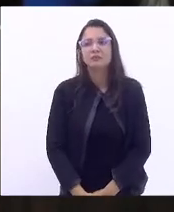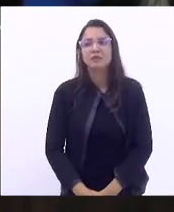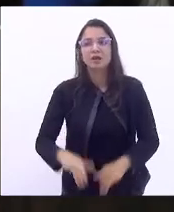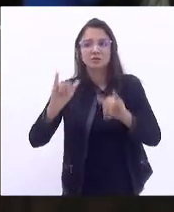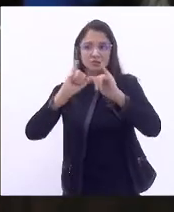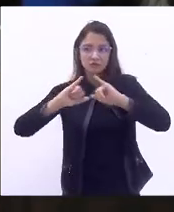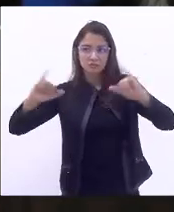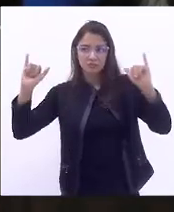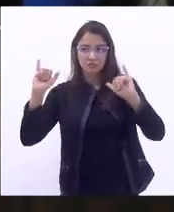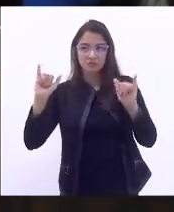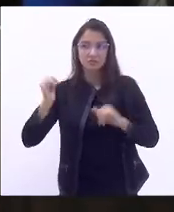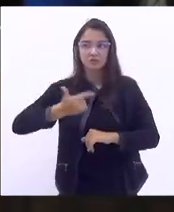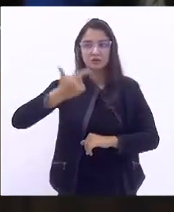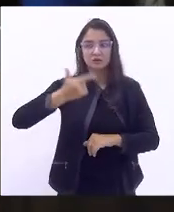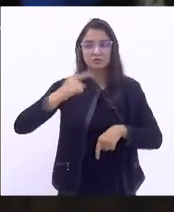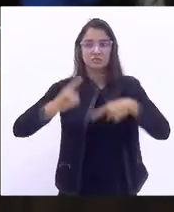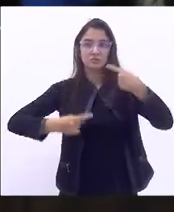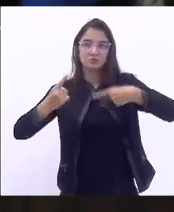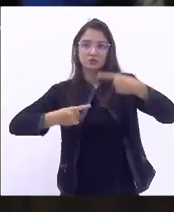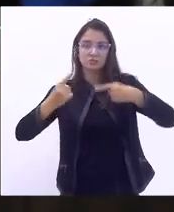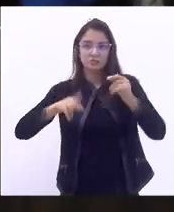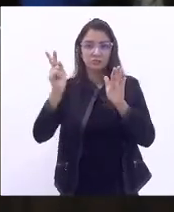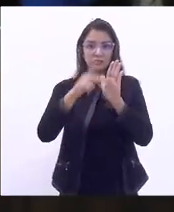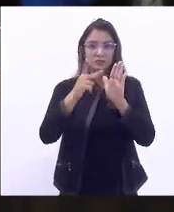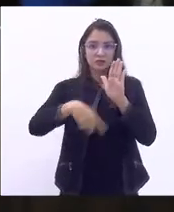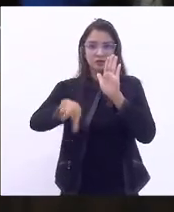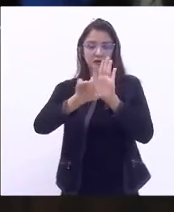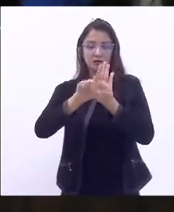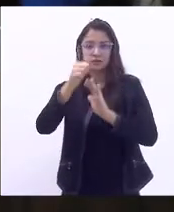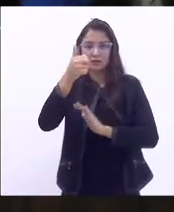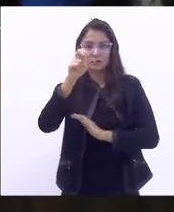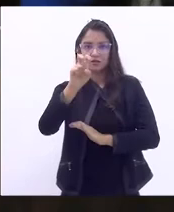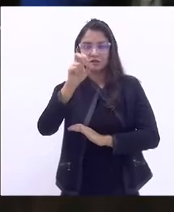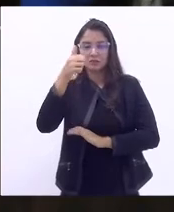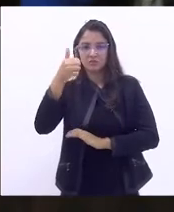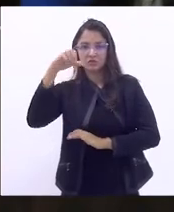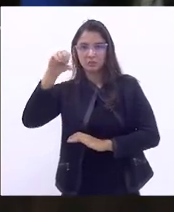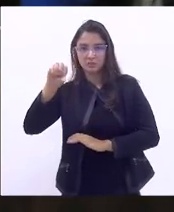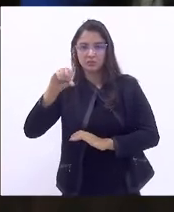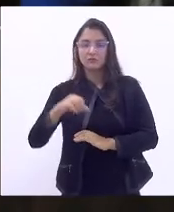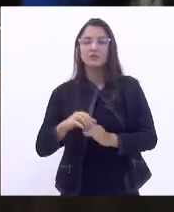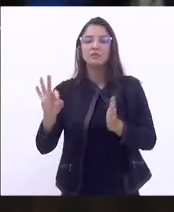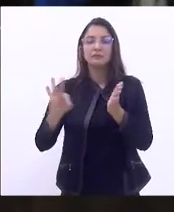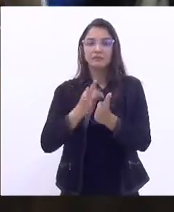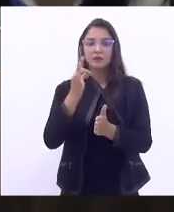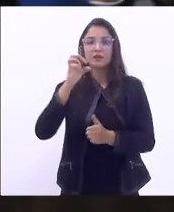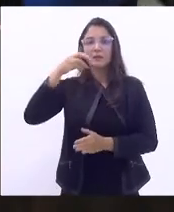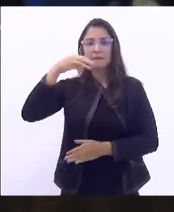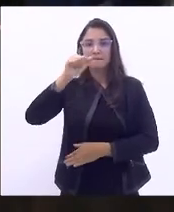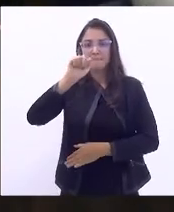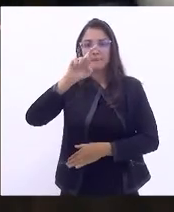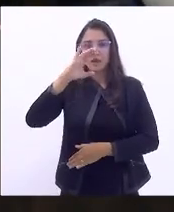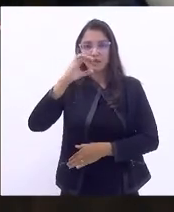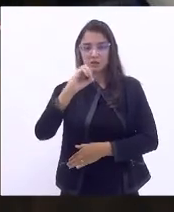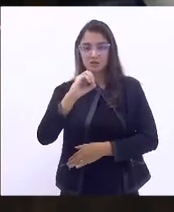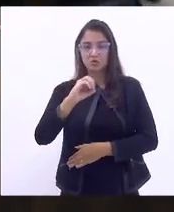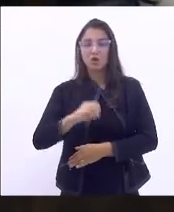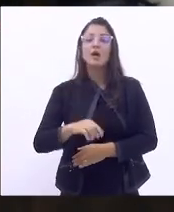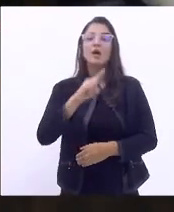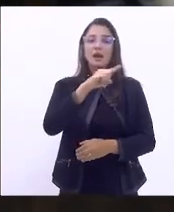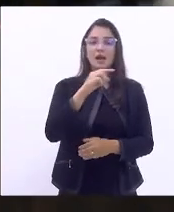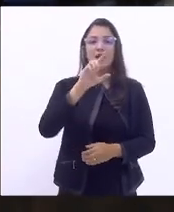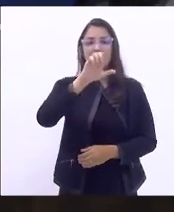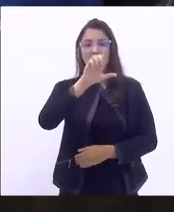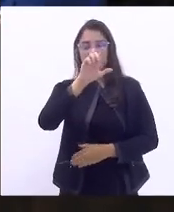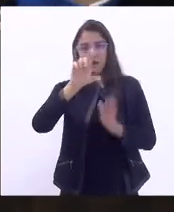tramitação ordinária, em segunda discussão, projeto de lei 15/19, de autoria do deputado Márcio Canela, que altera a lei 6.643, de